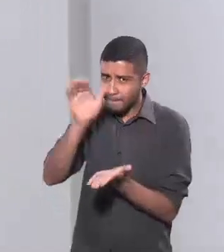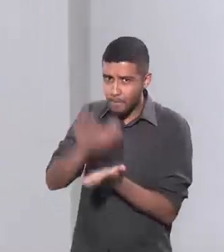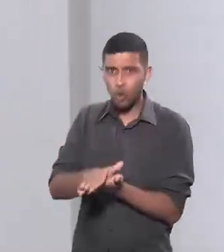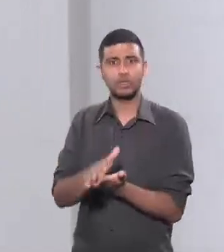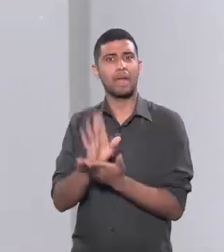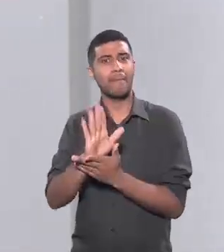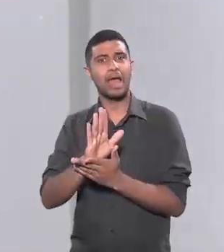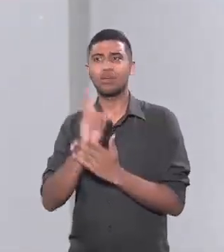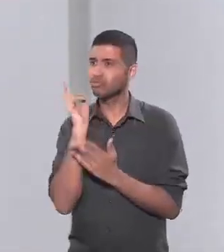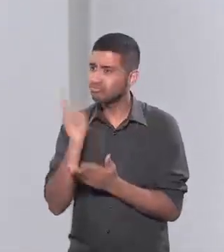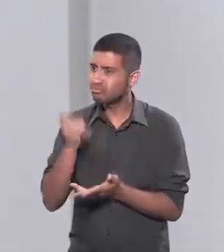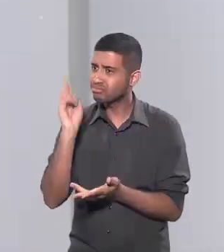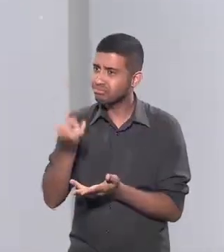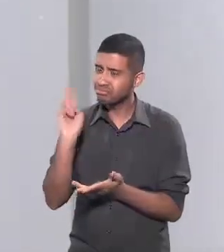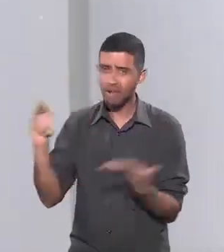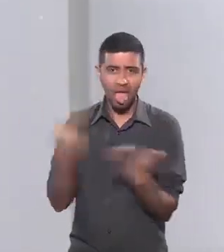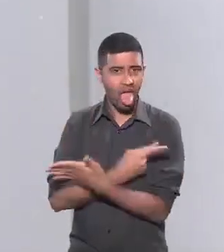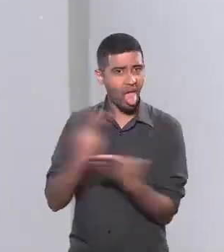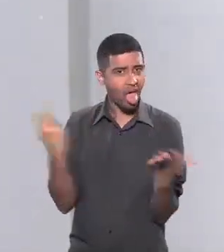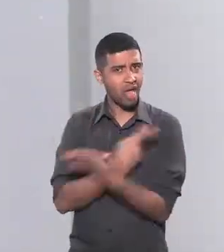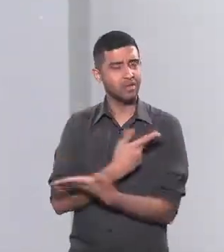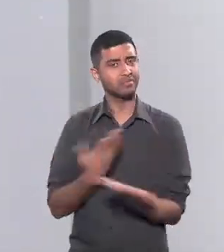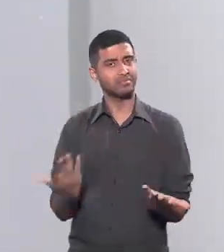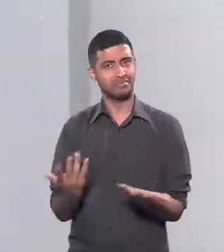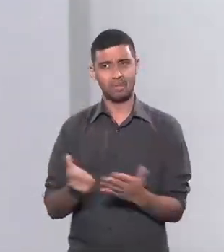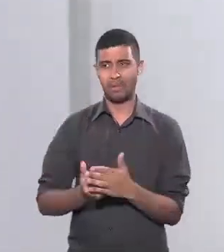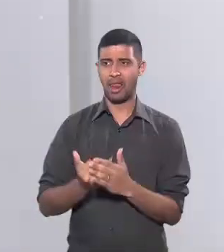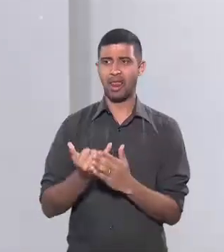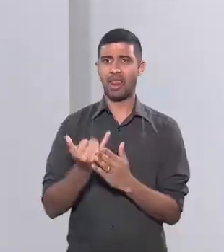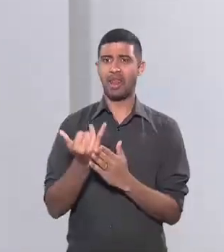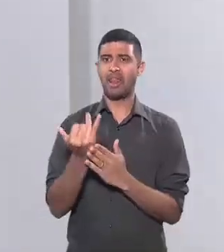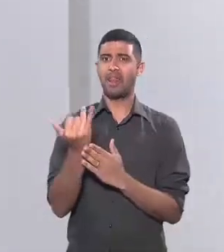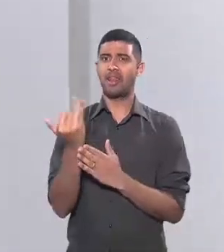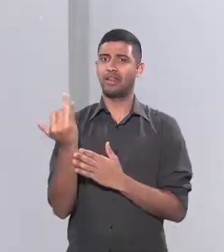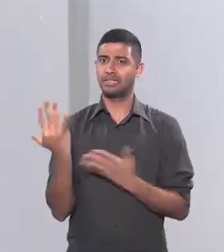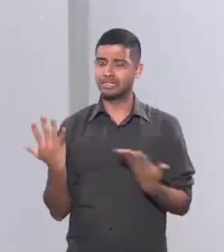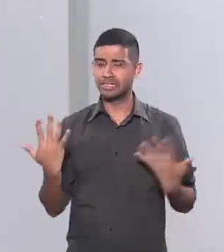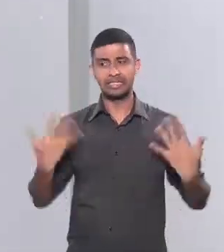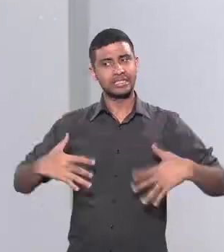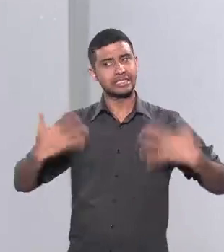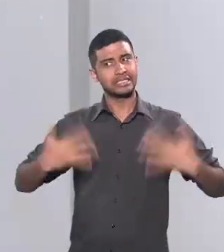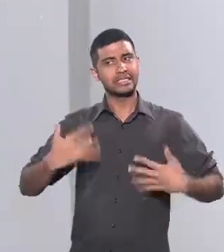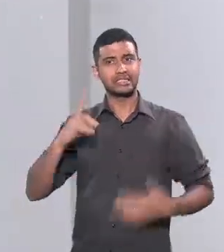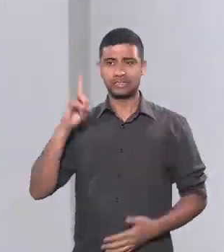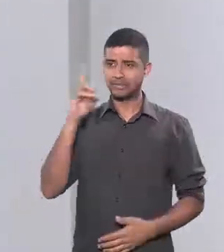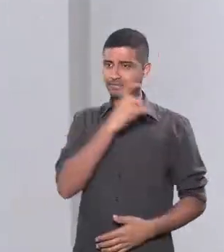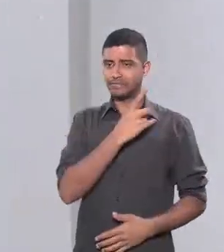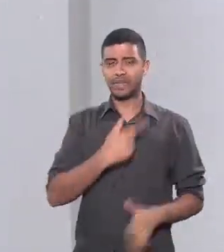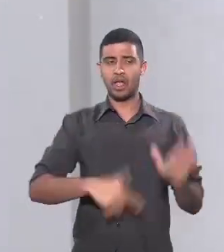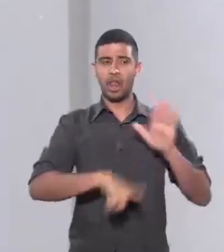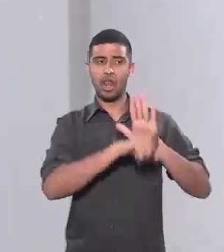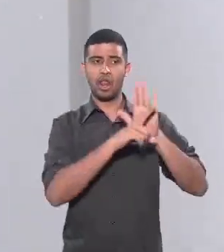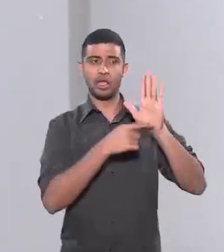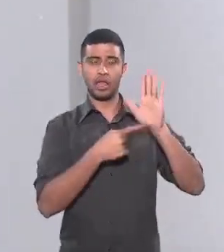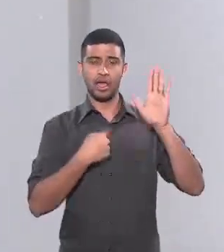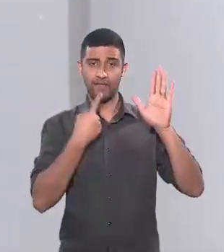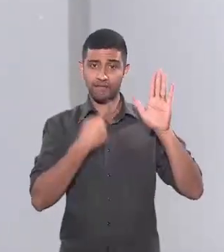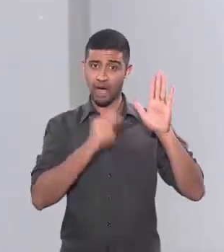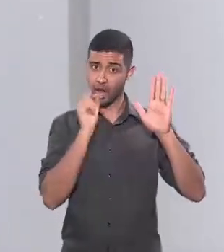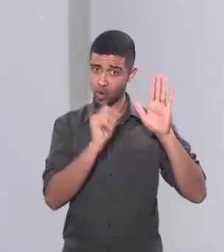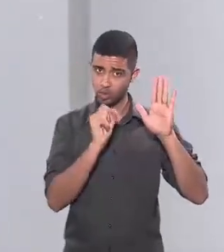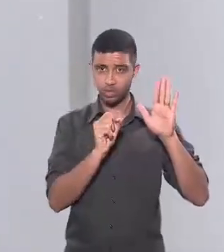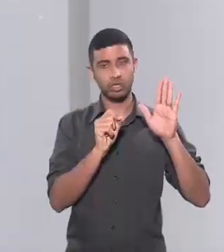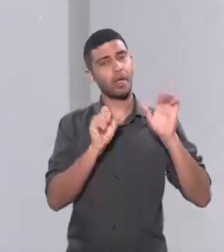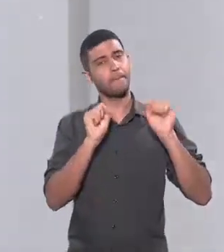ter sido multada, ou seja, em reiteradas reincidências, e isso obviamente é muito grave, a legislação estabelece